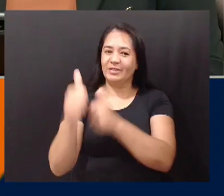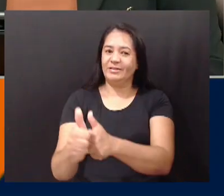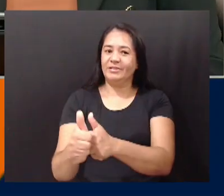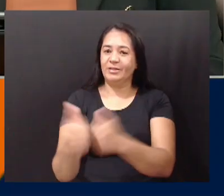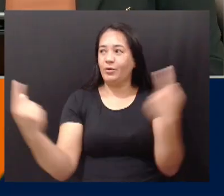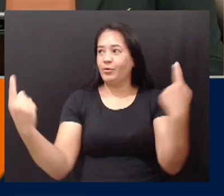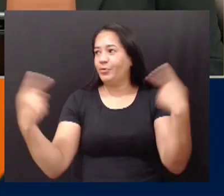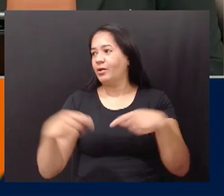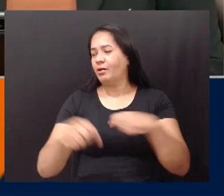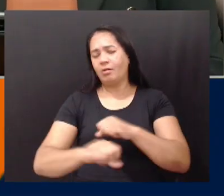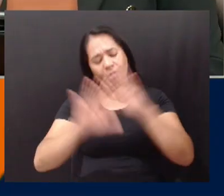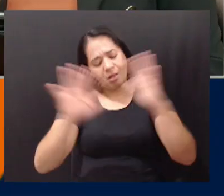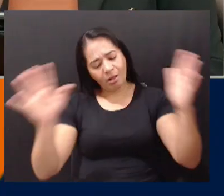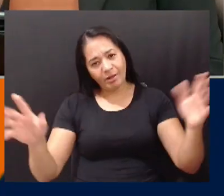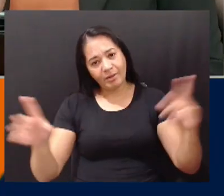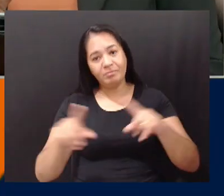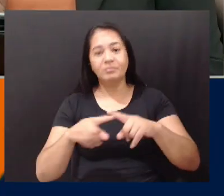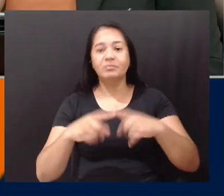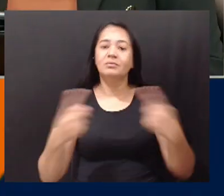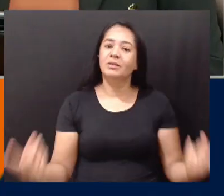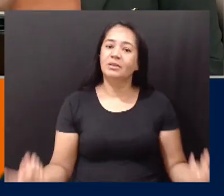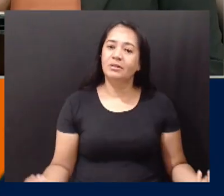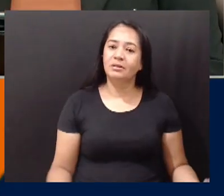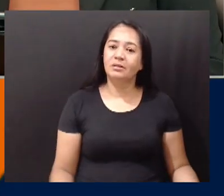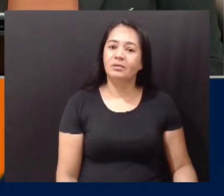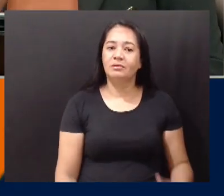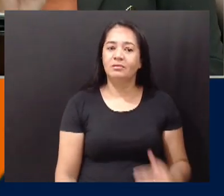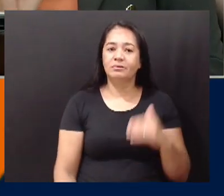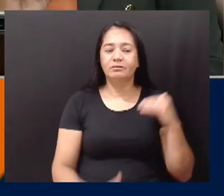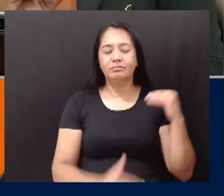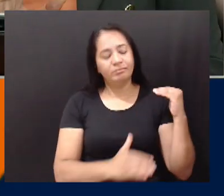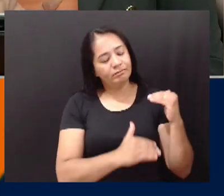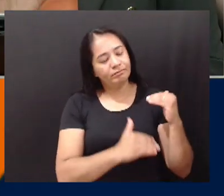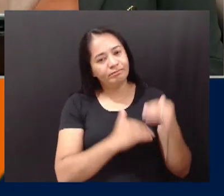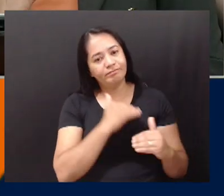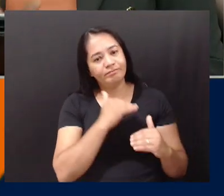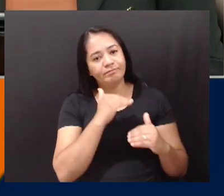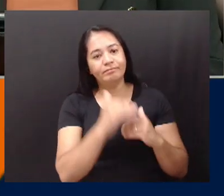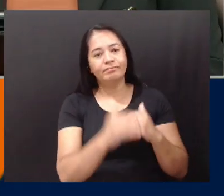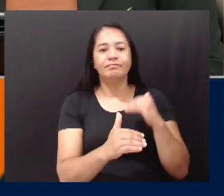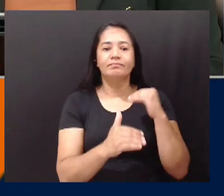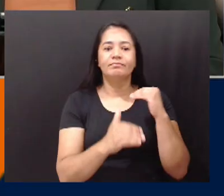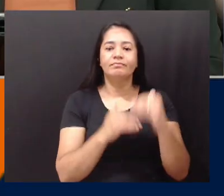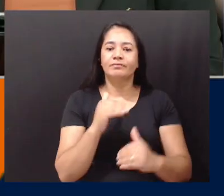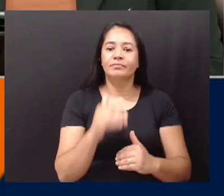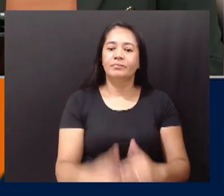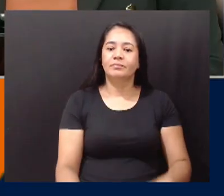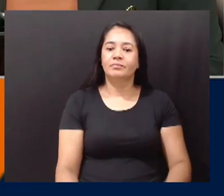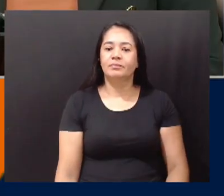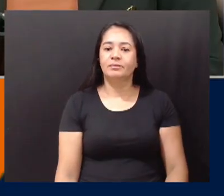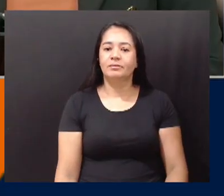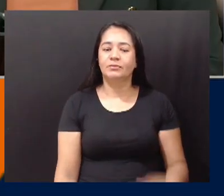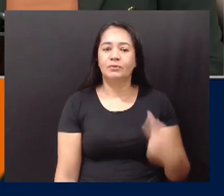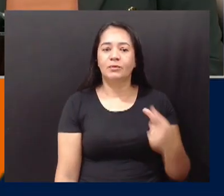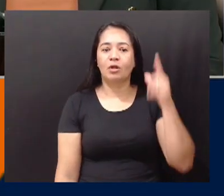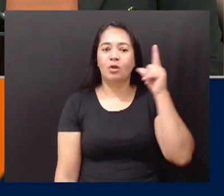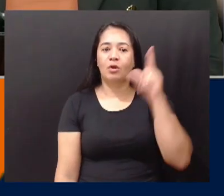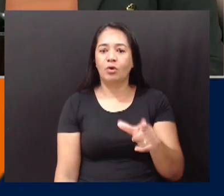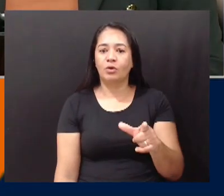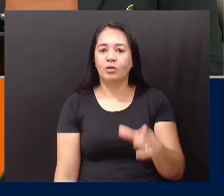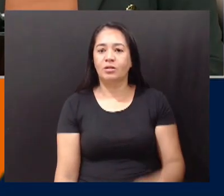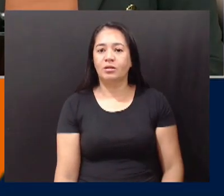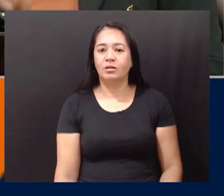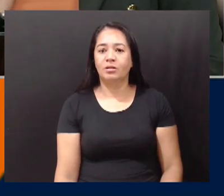é, mas né, aos poucos, um dia de cada vez, né, a gente vai conseguindo. Agora,